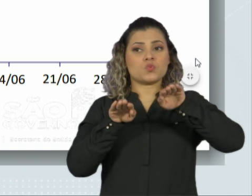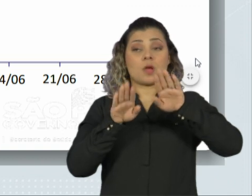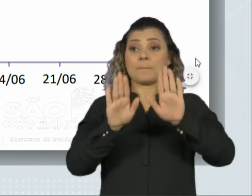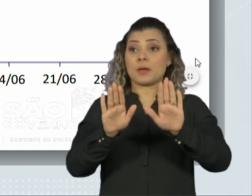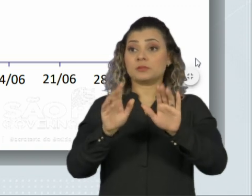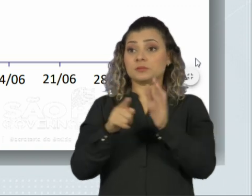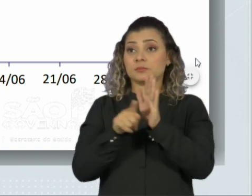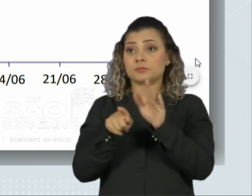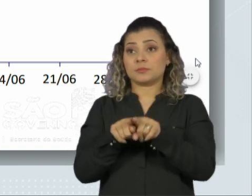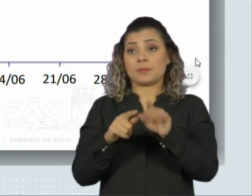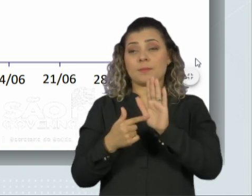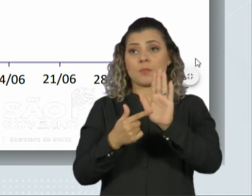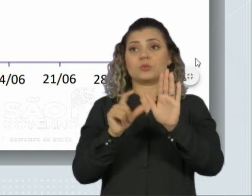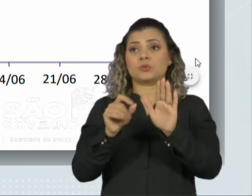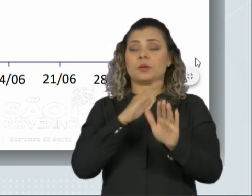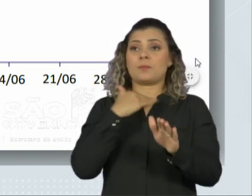óbitos,